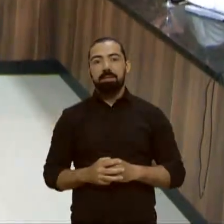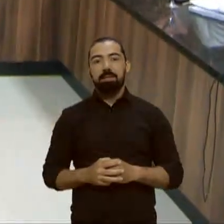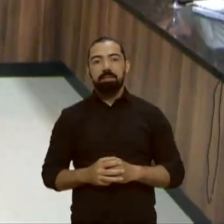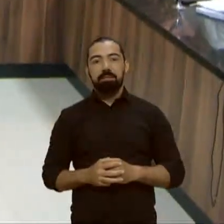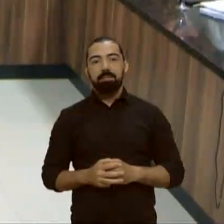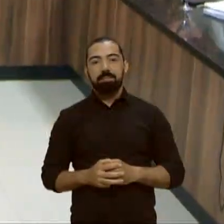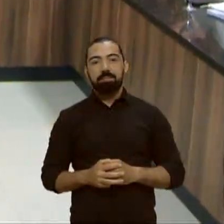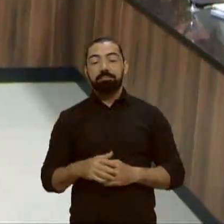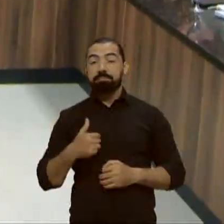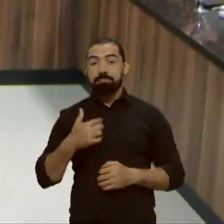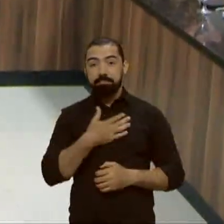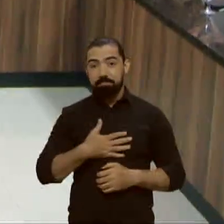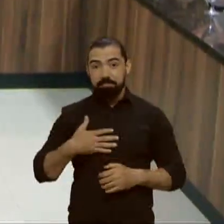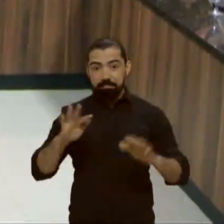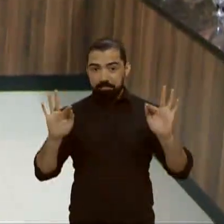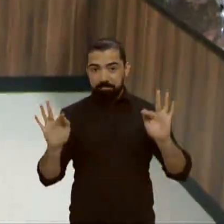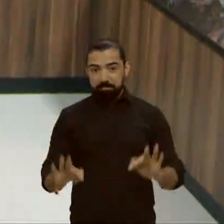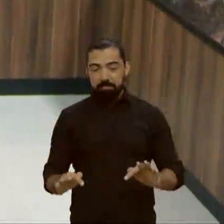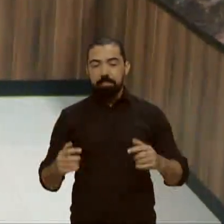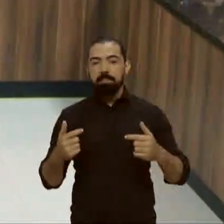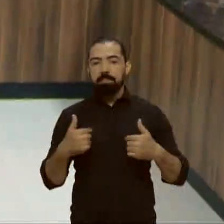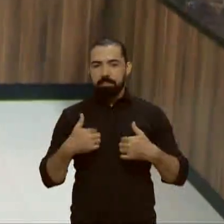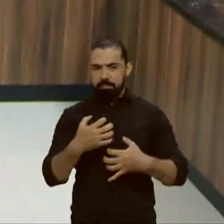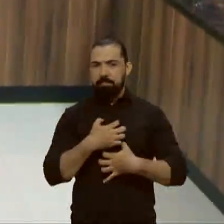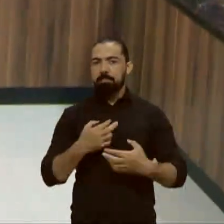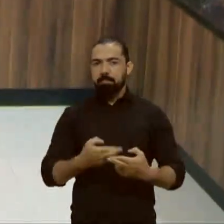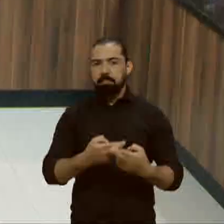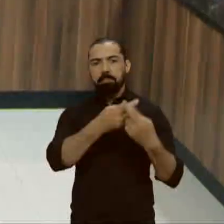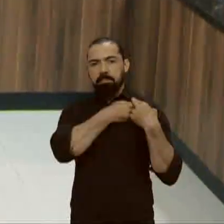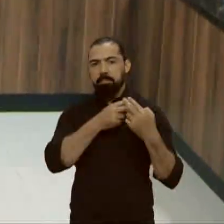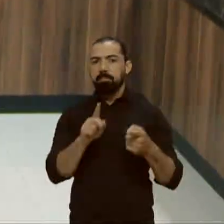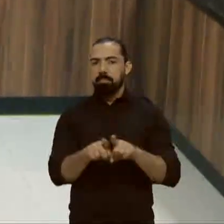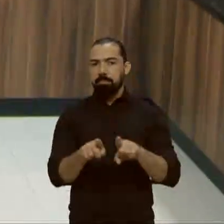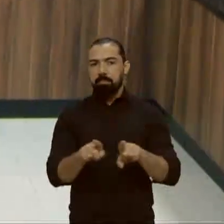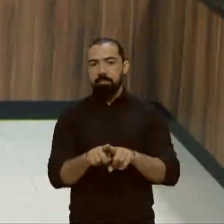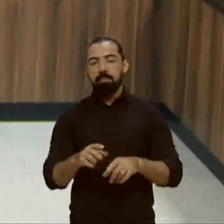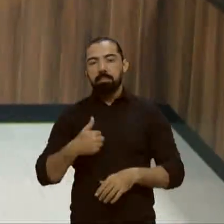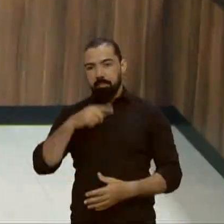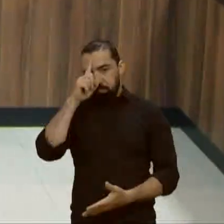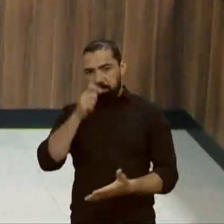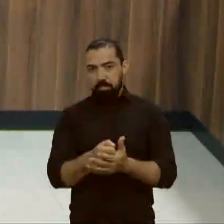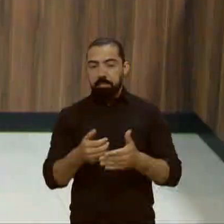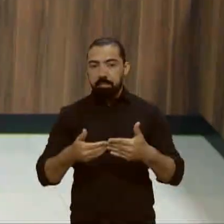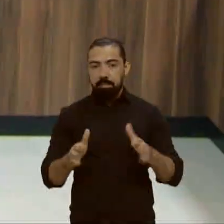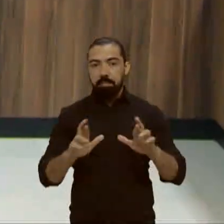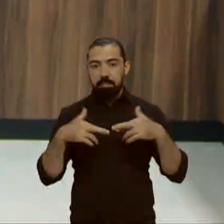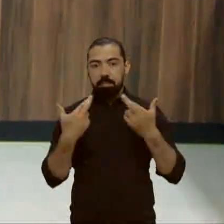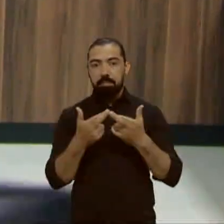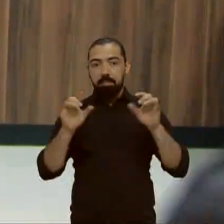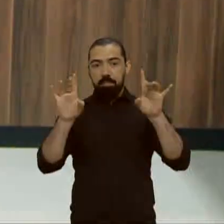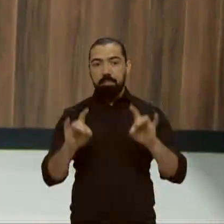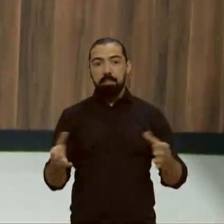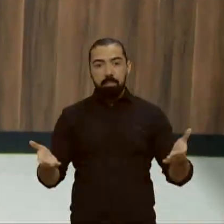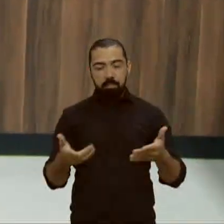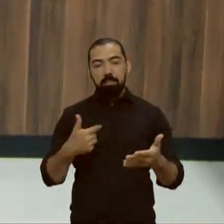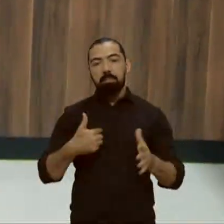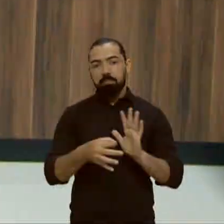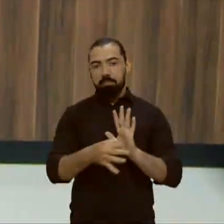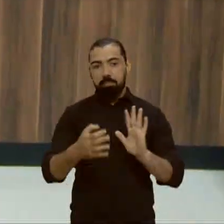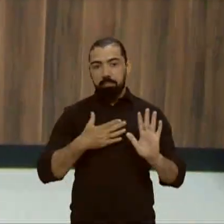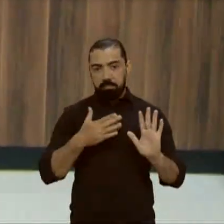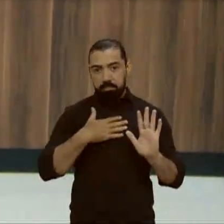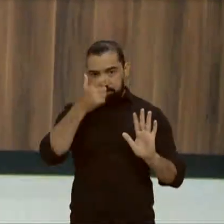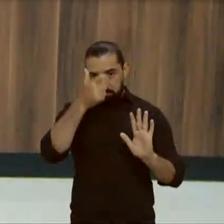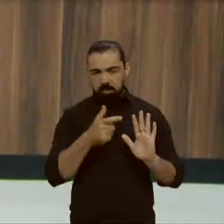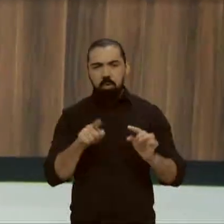É com enorme satisfação e sentido de responsabilidade que declaro aberta essa audiência pública de minha autoria,